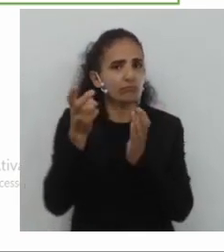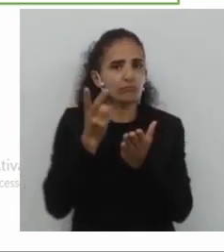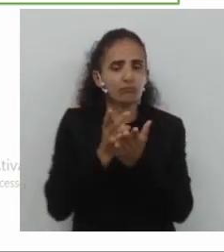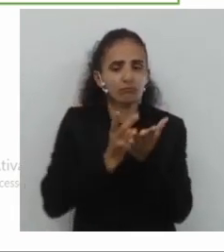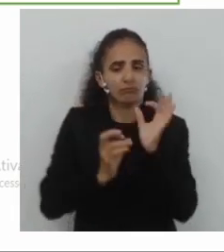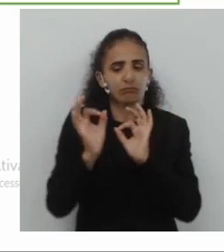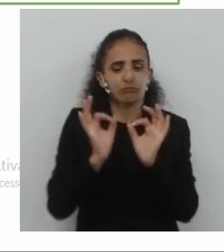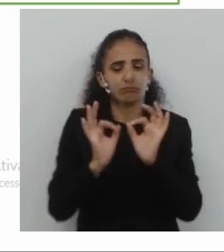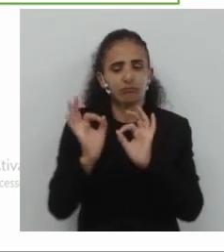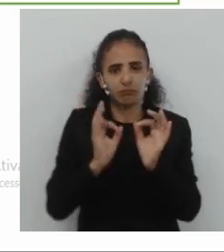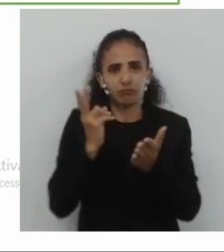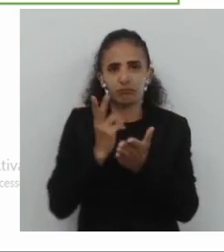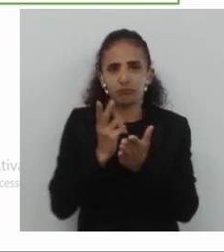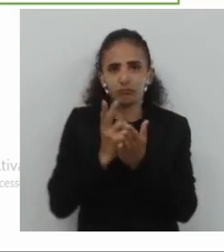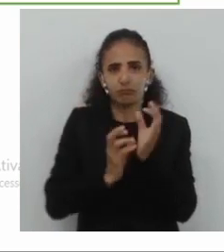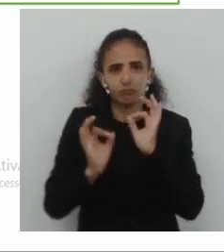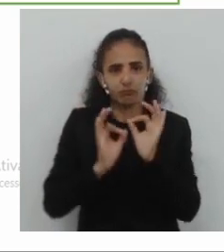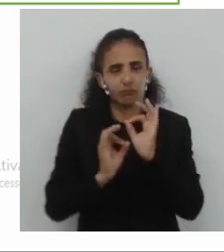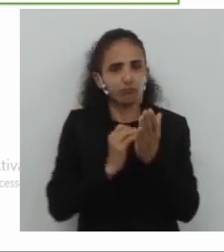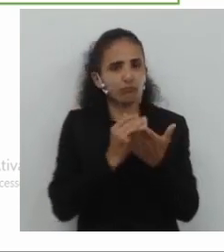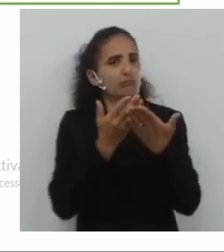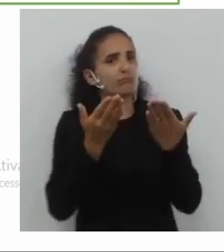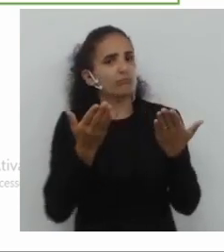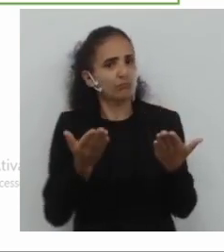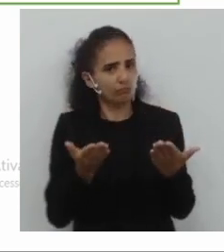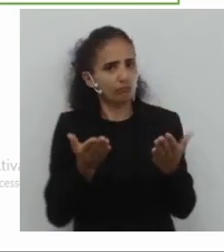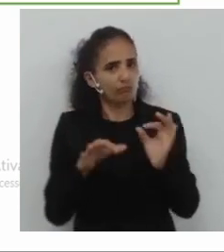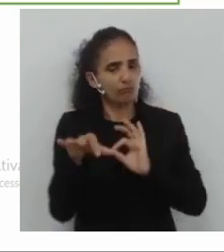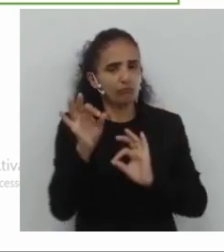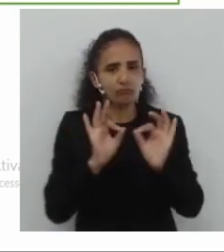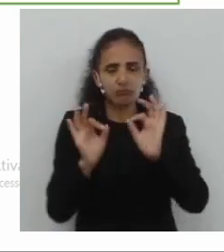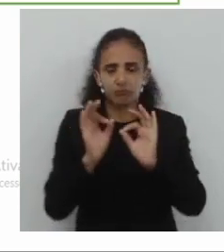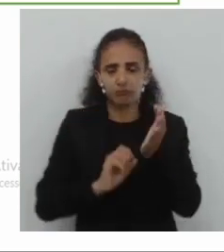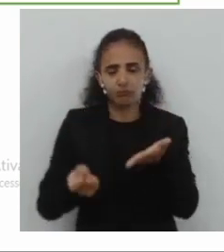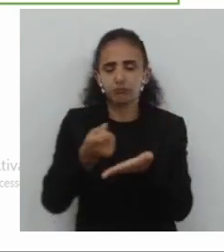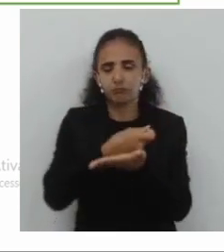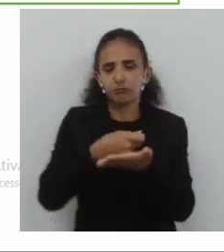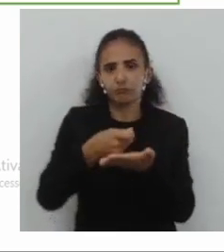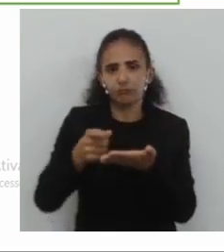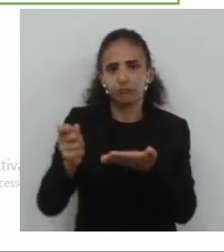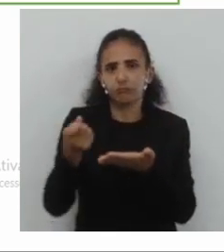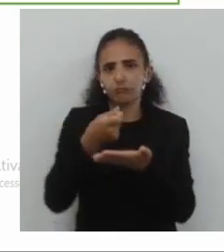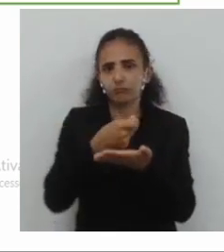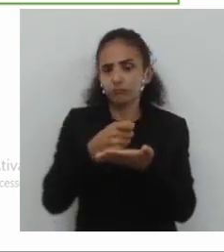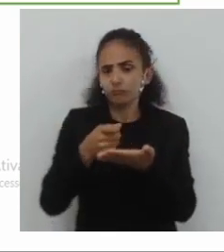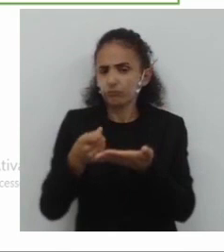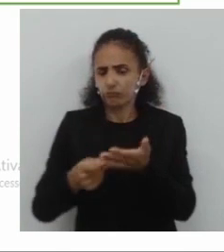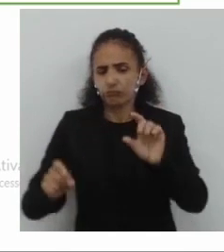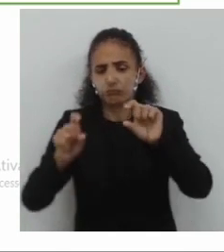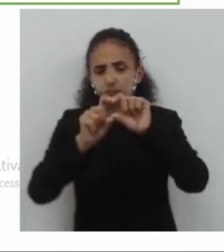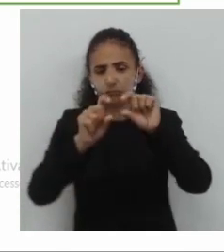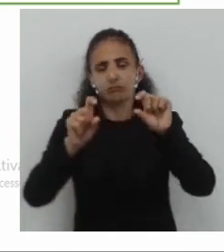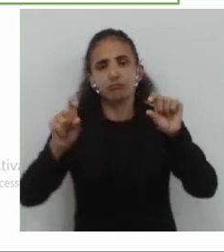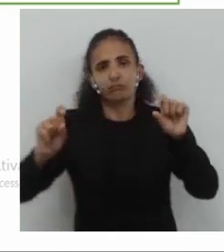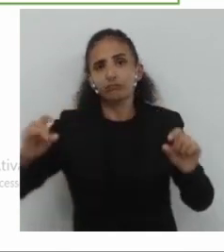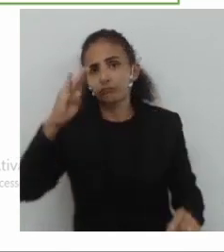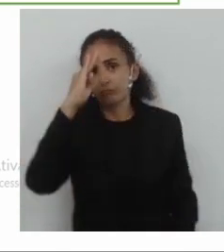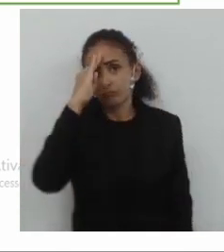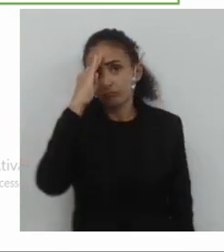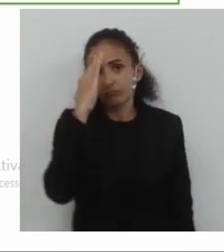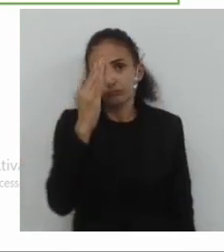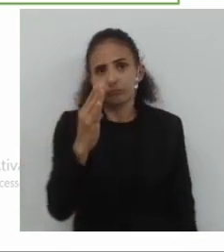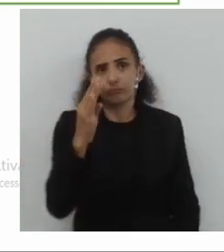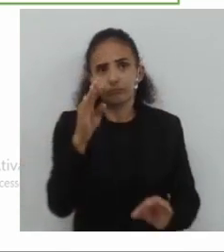ou então pegar frases-chave. Nesse caso, são registradas as citações ou frases-chave,